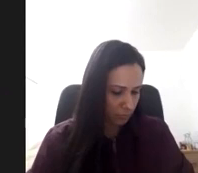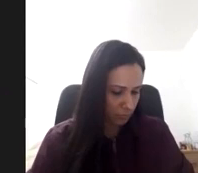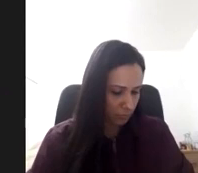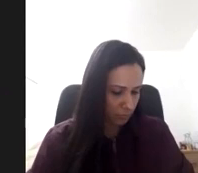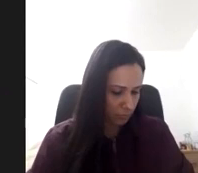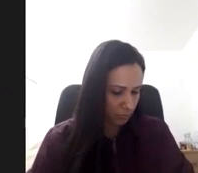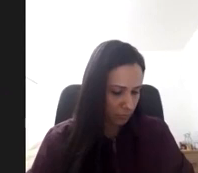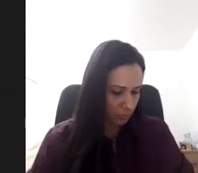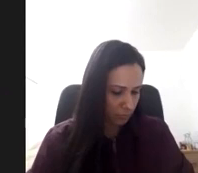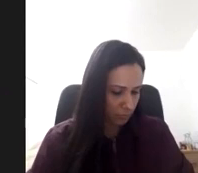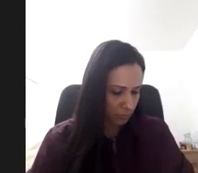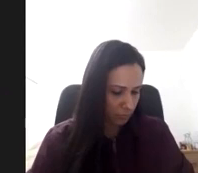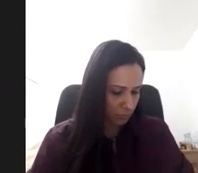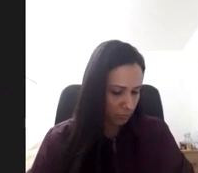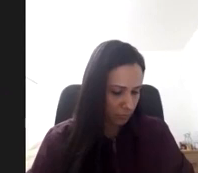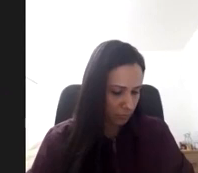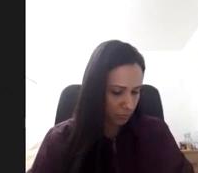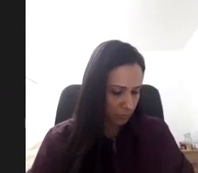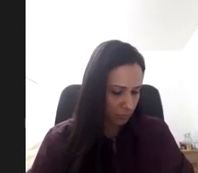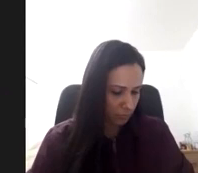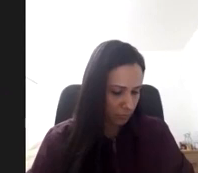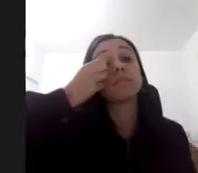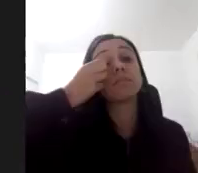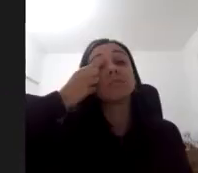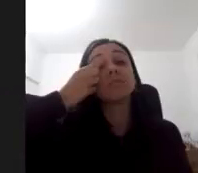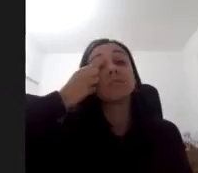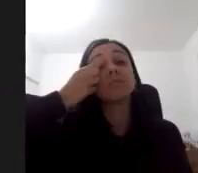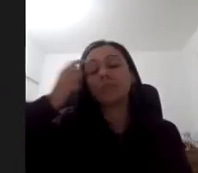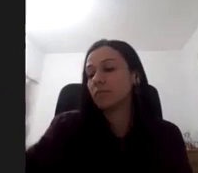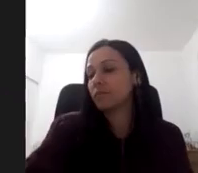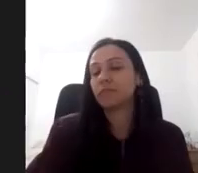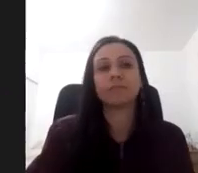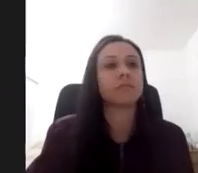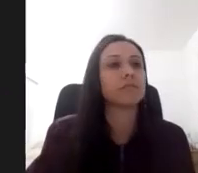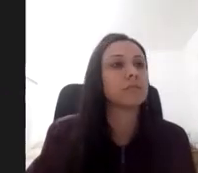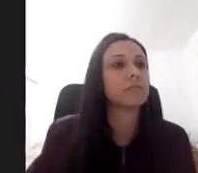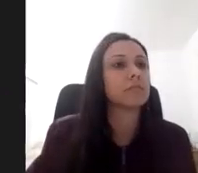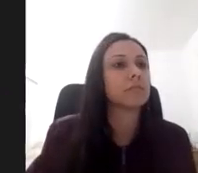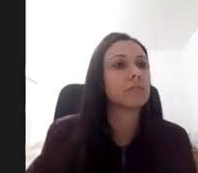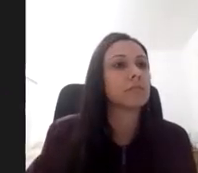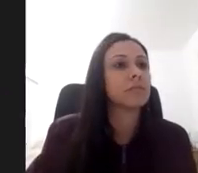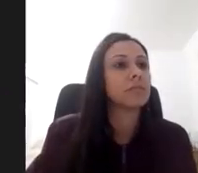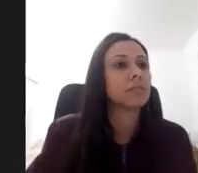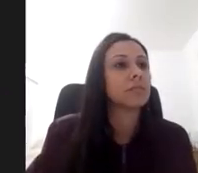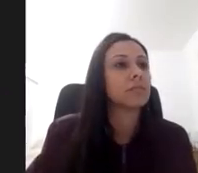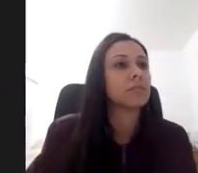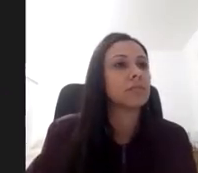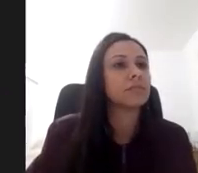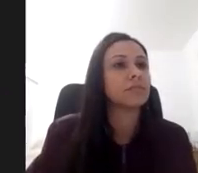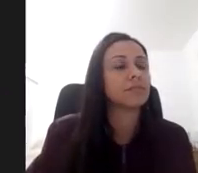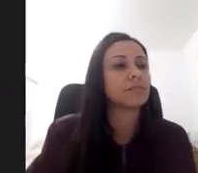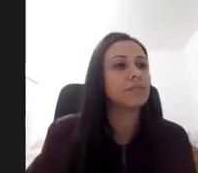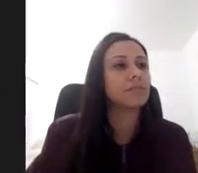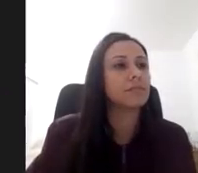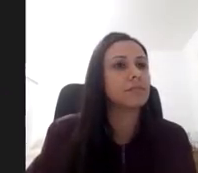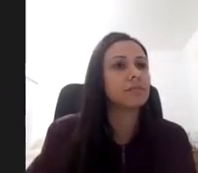sobre isso, mas bravamente as centrais sindicais, juntamente com outros movimentos e organizações, têm estado muito atentos, articulando-se